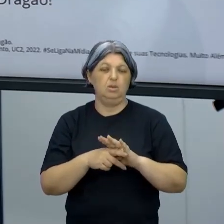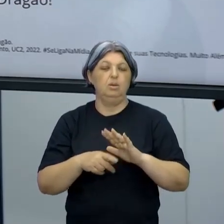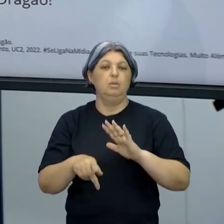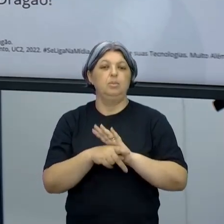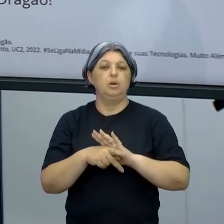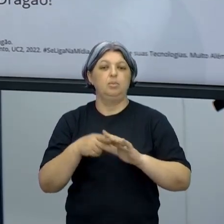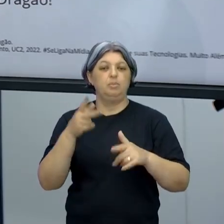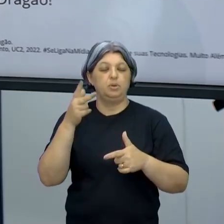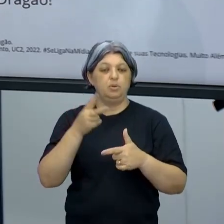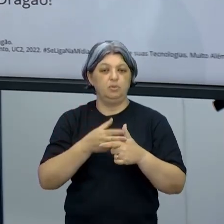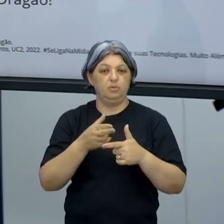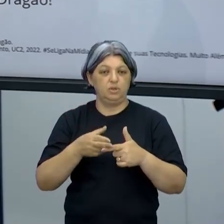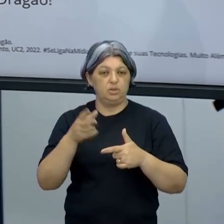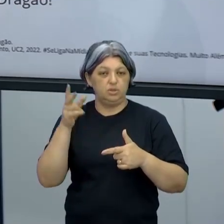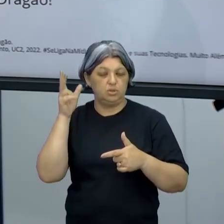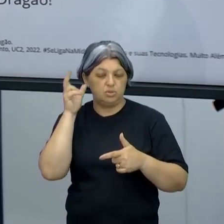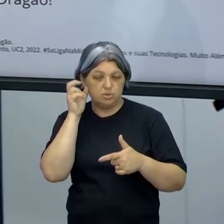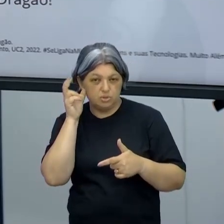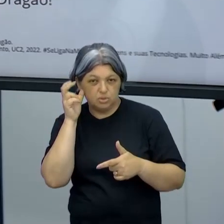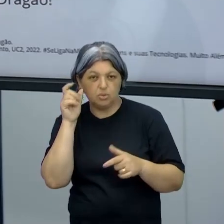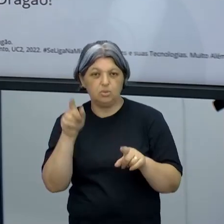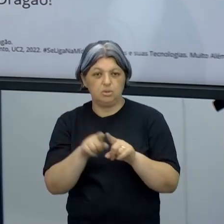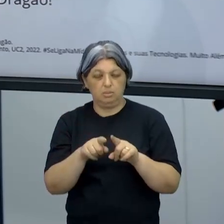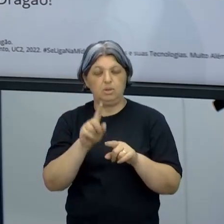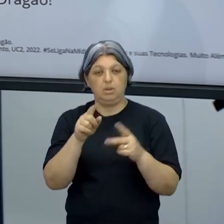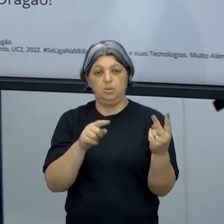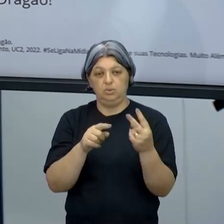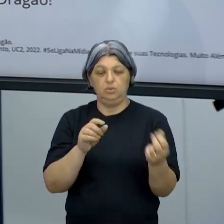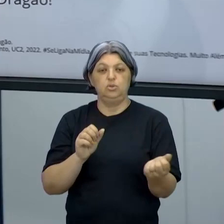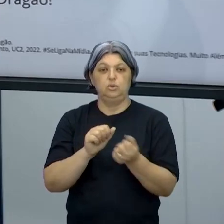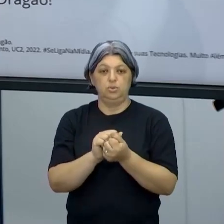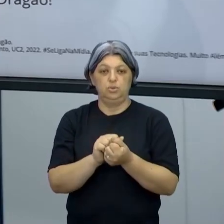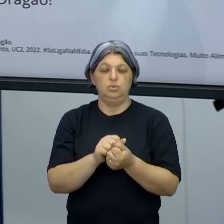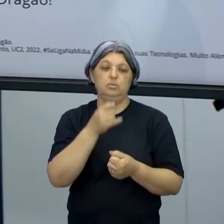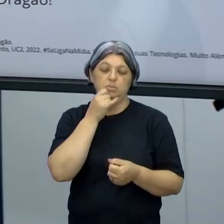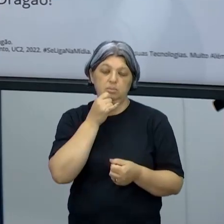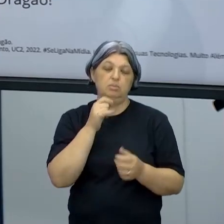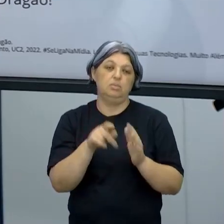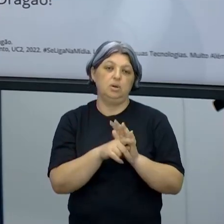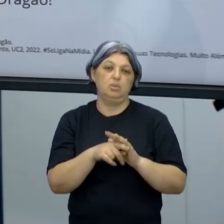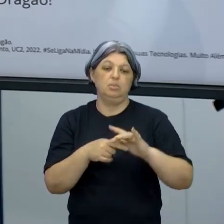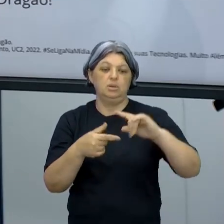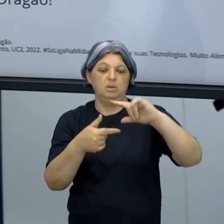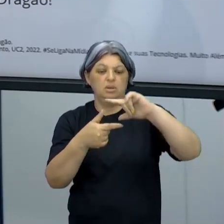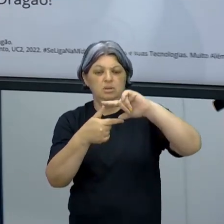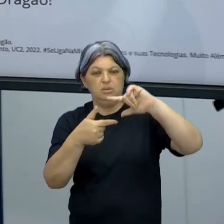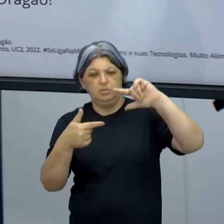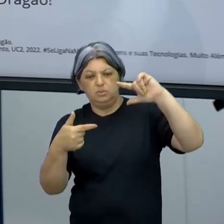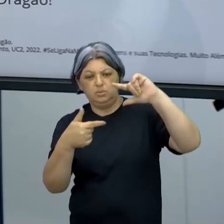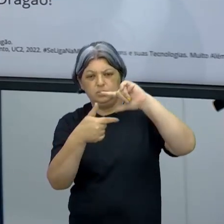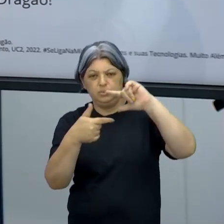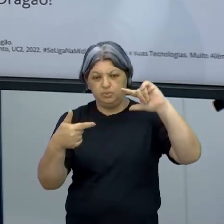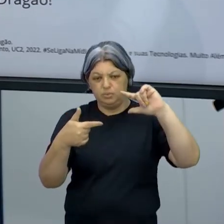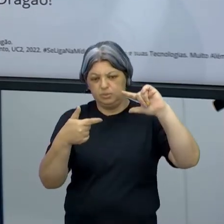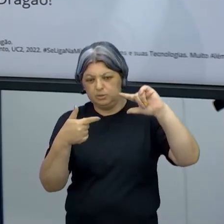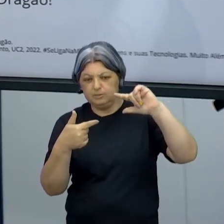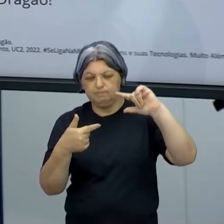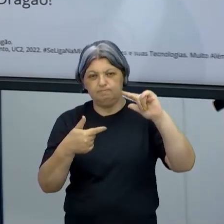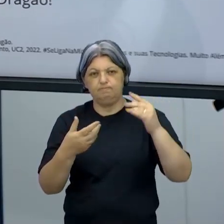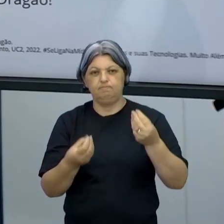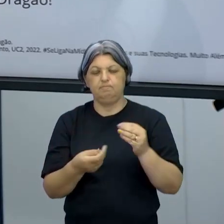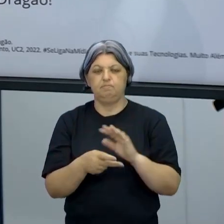enquadra para uma célula de captação de audiovisual. Então nós falamos sobre enquadramento, qual enquadramento você vai utilizar, dependendo,